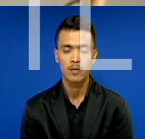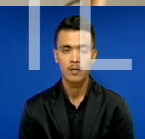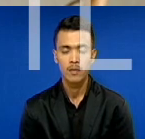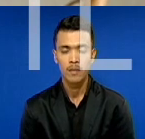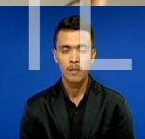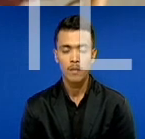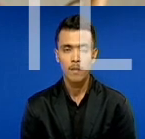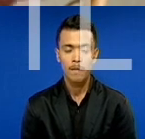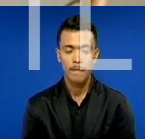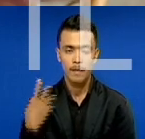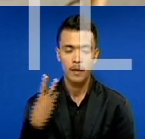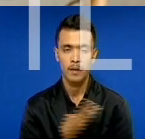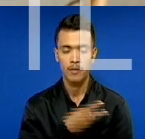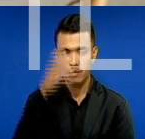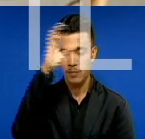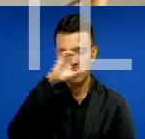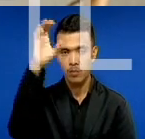Nebe a meu do buca a casa,